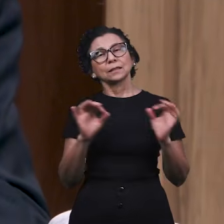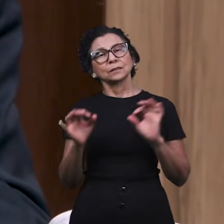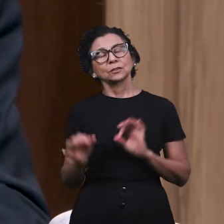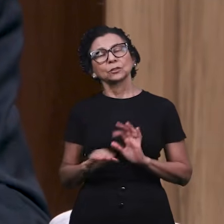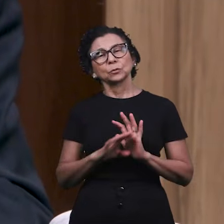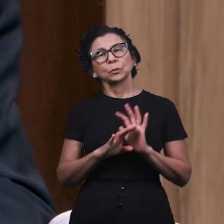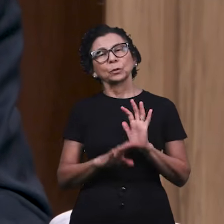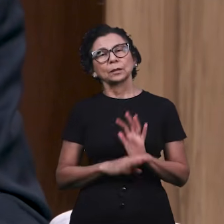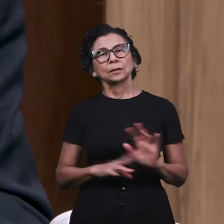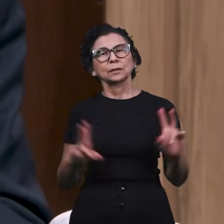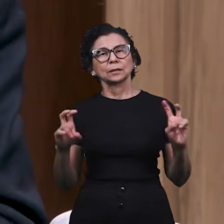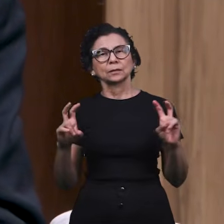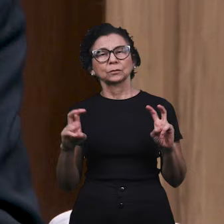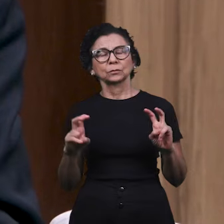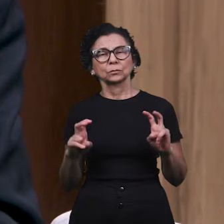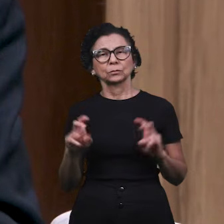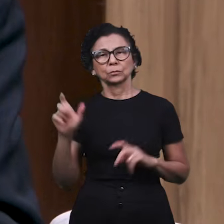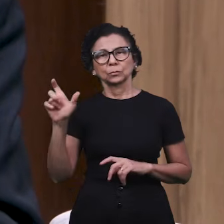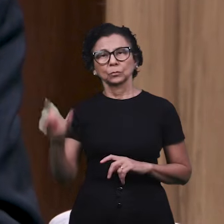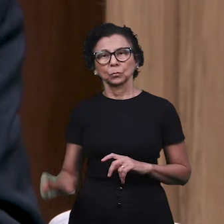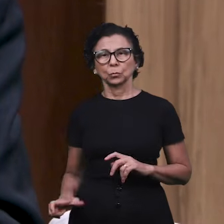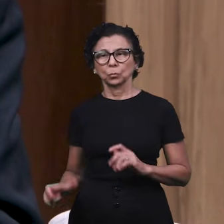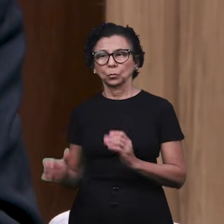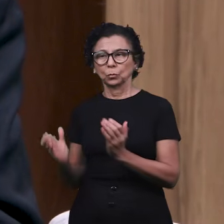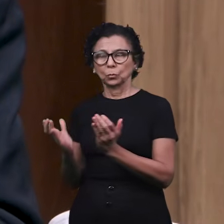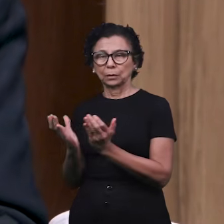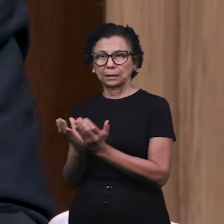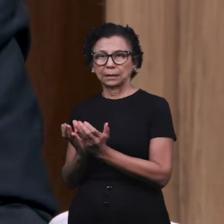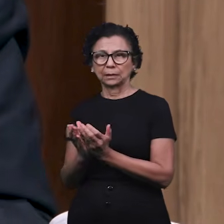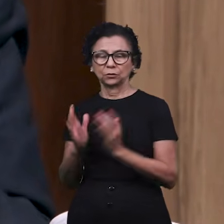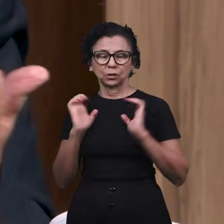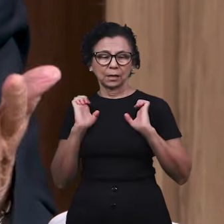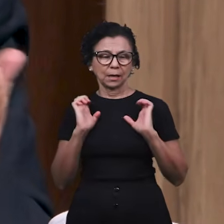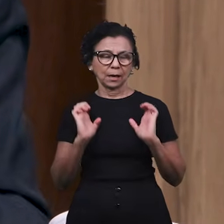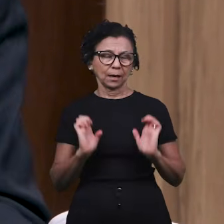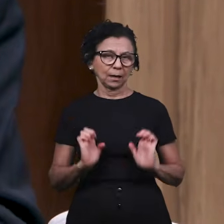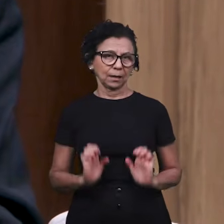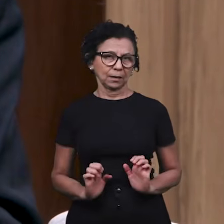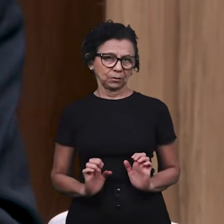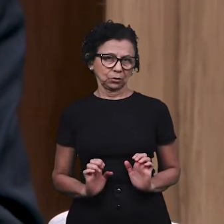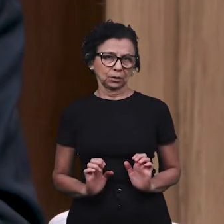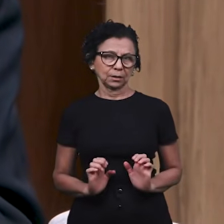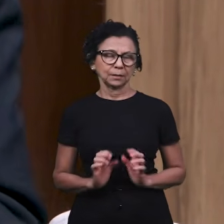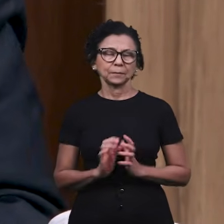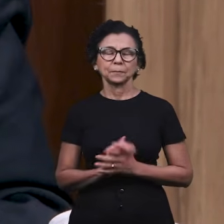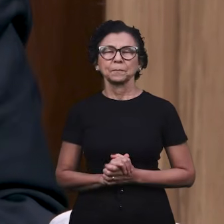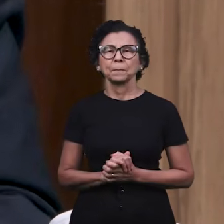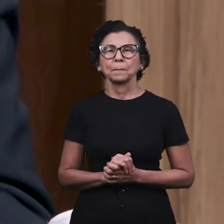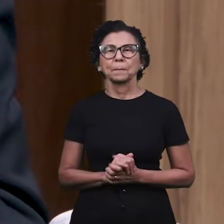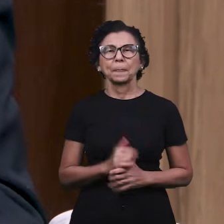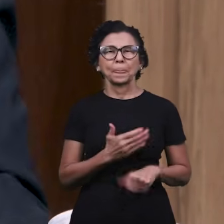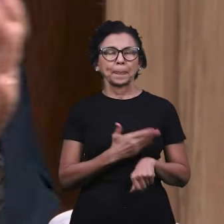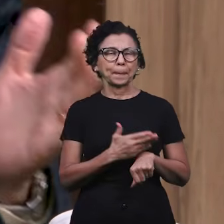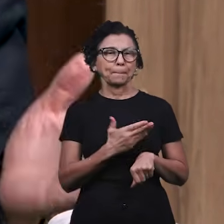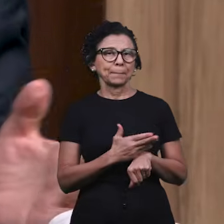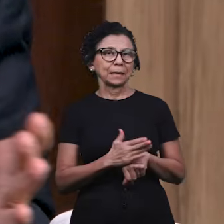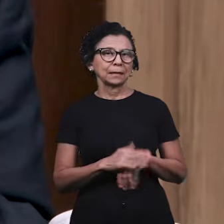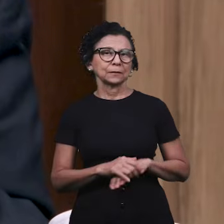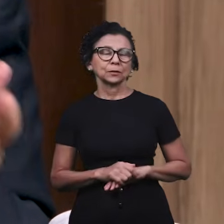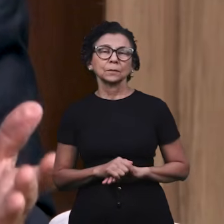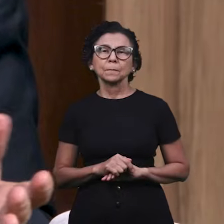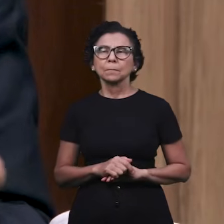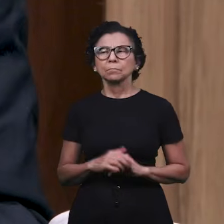a ética na vida do crente. E é um programa que nós apresentamos aqui algo que embora seja de